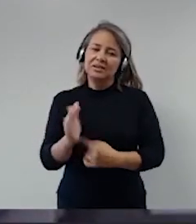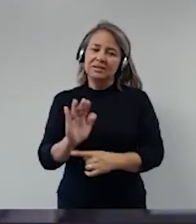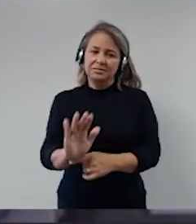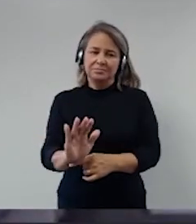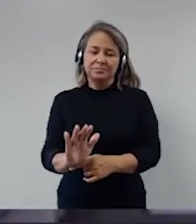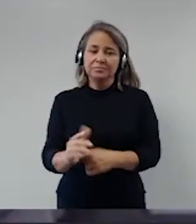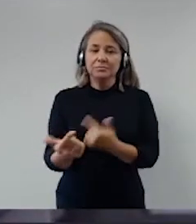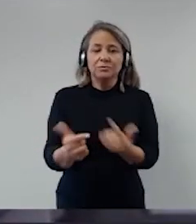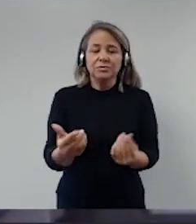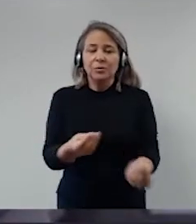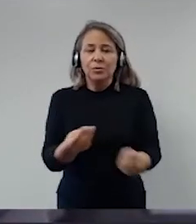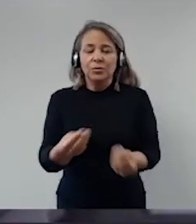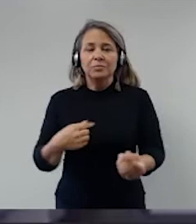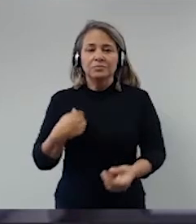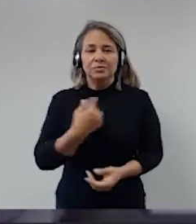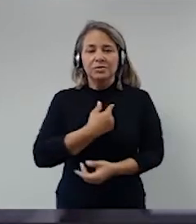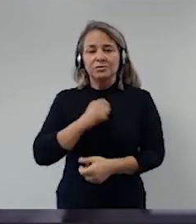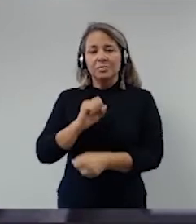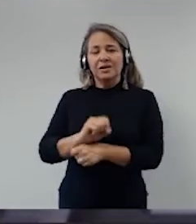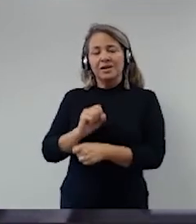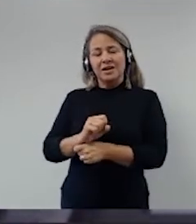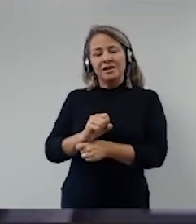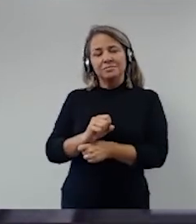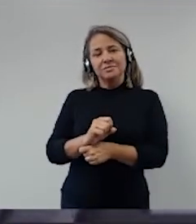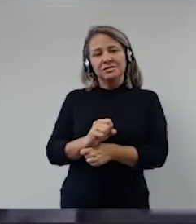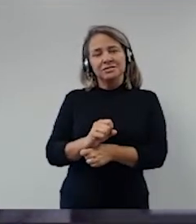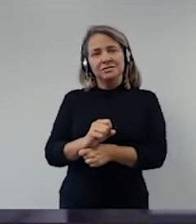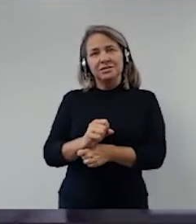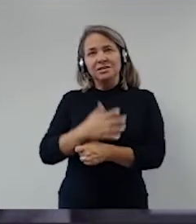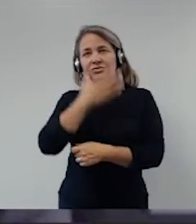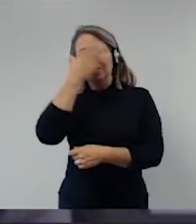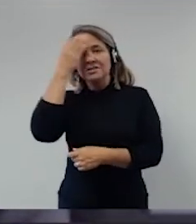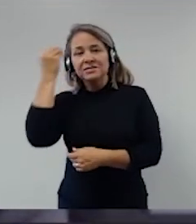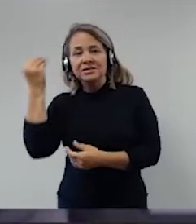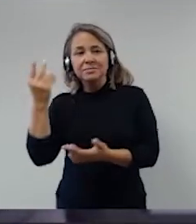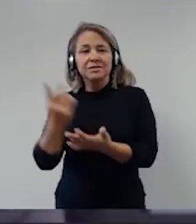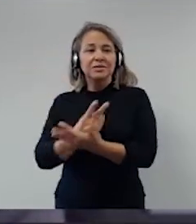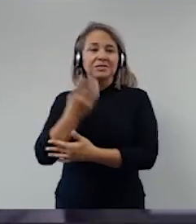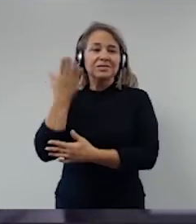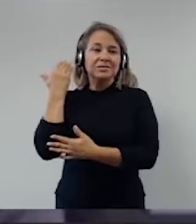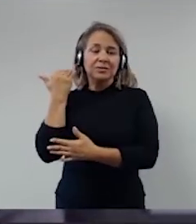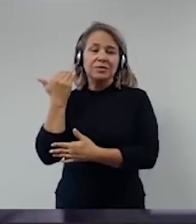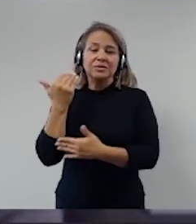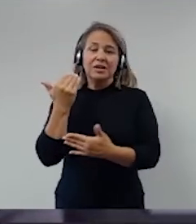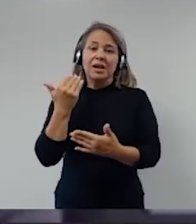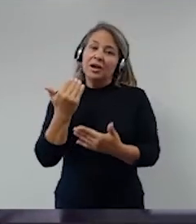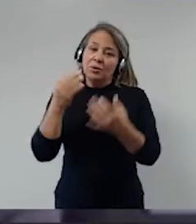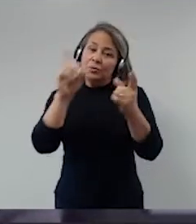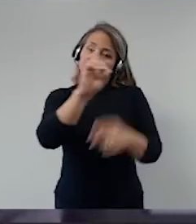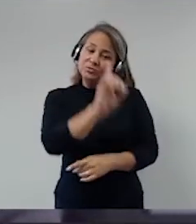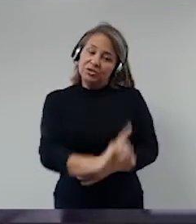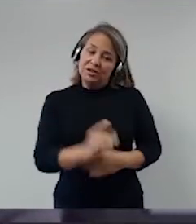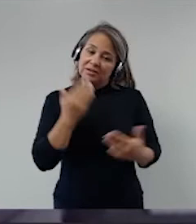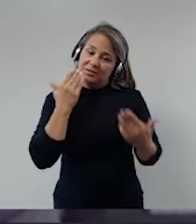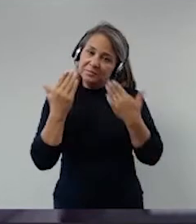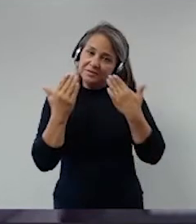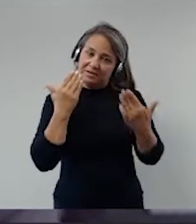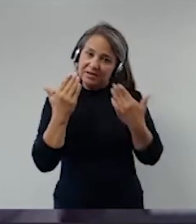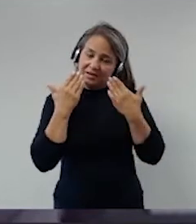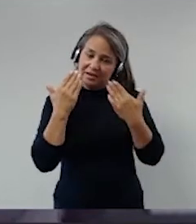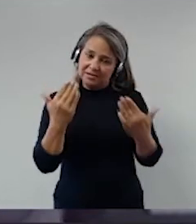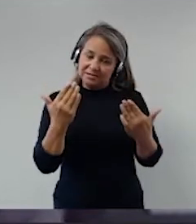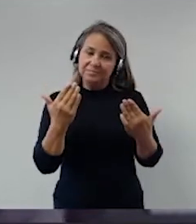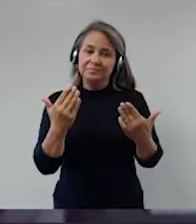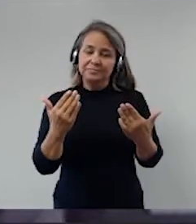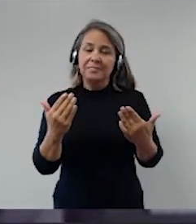há como nós não pensarmos nisto a partir do direito e psicanálise, que aí algumas